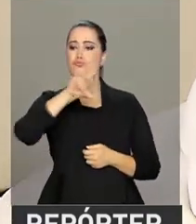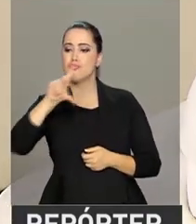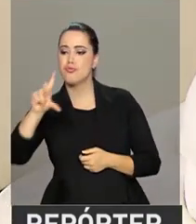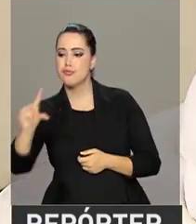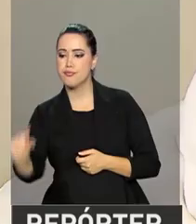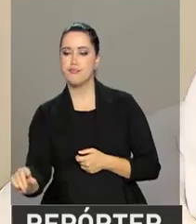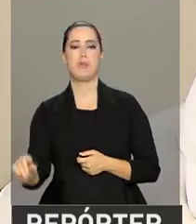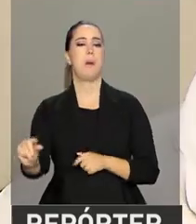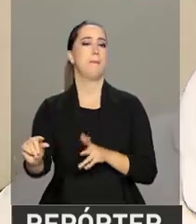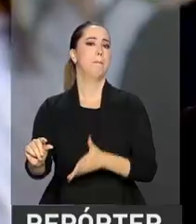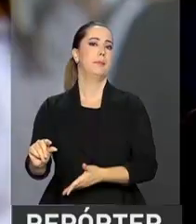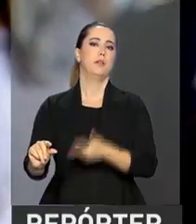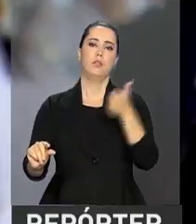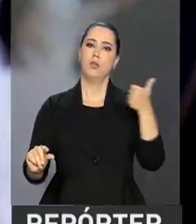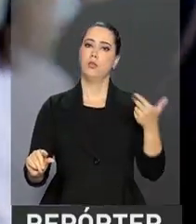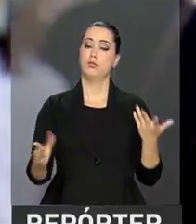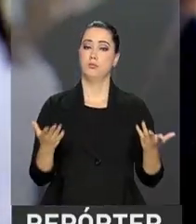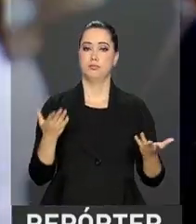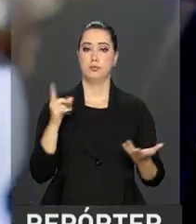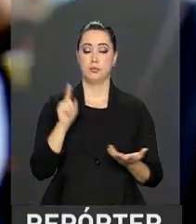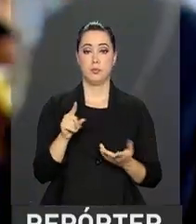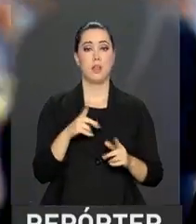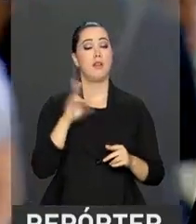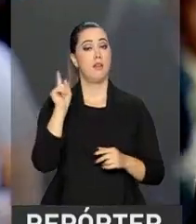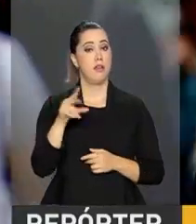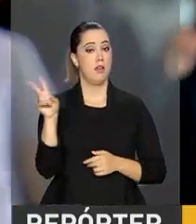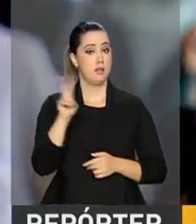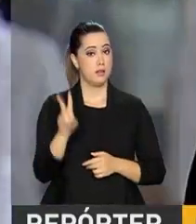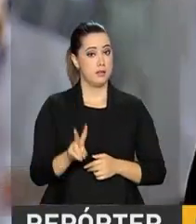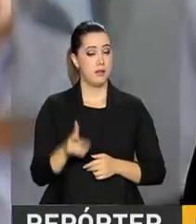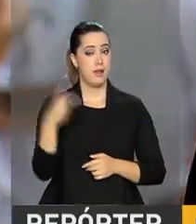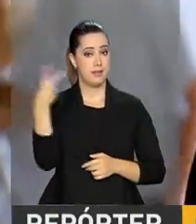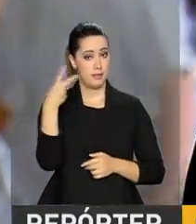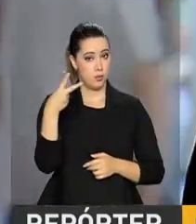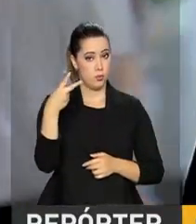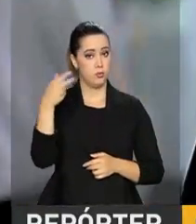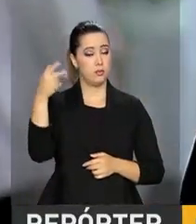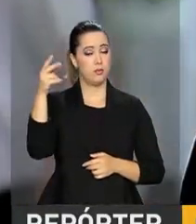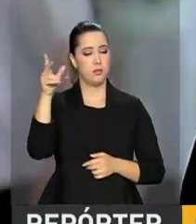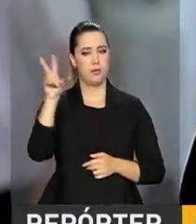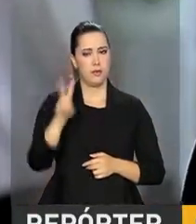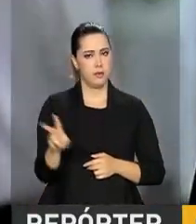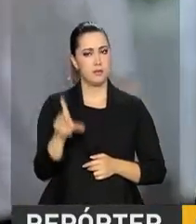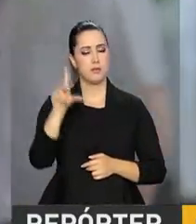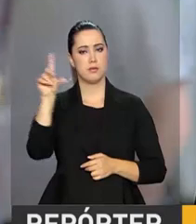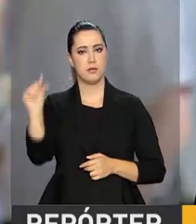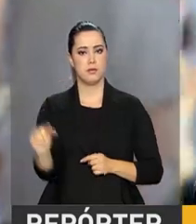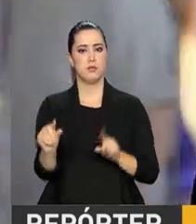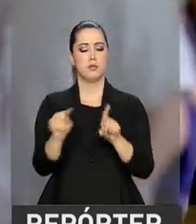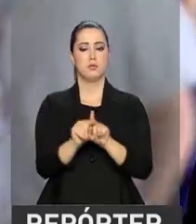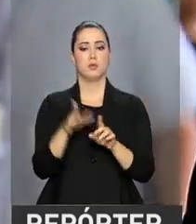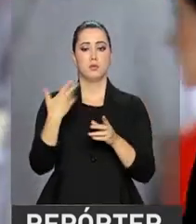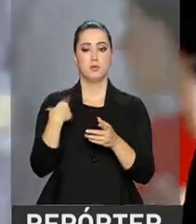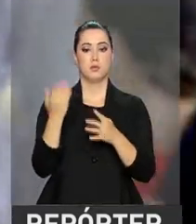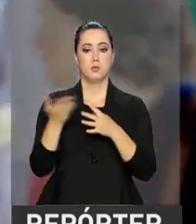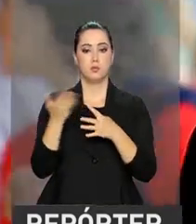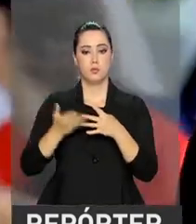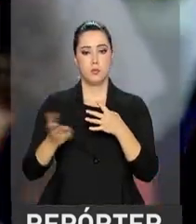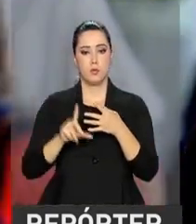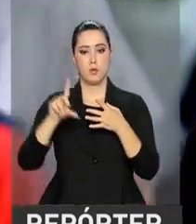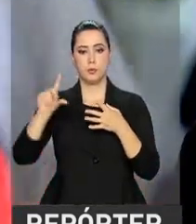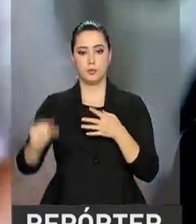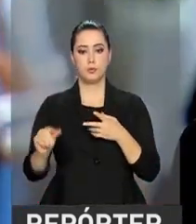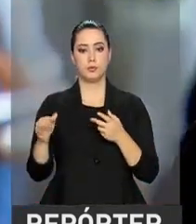quanto menor melhor essa é a segunda redução do ano nas taxas do consignado para servidores públicos aposentados e